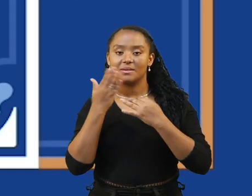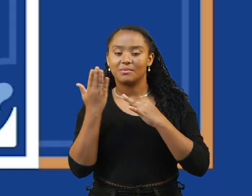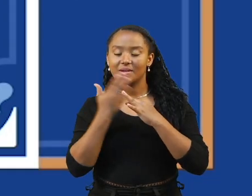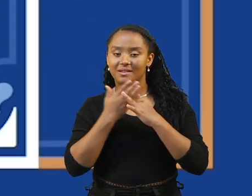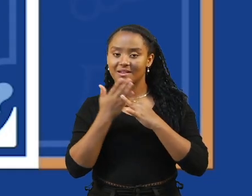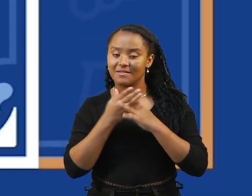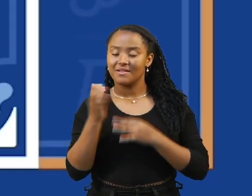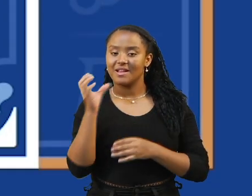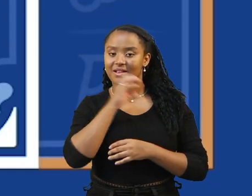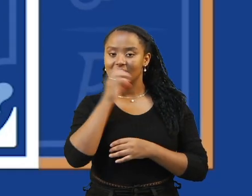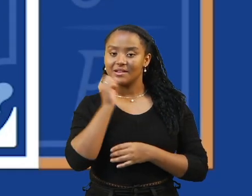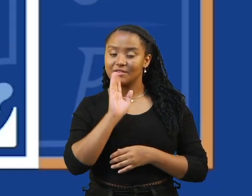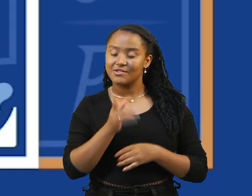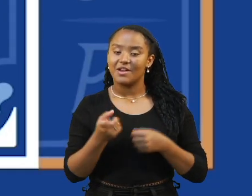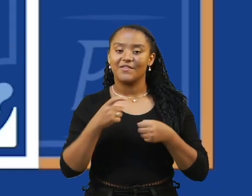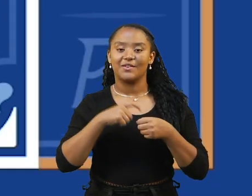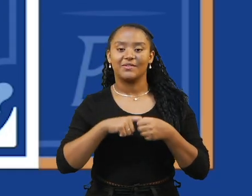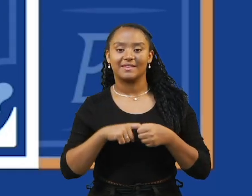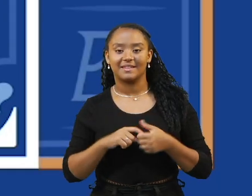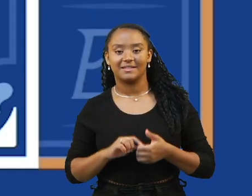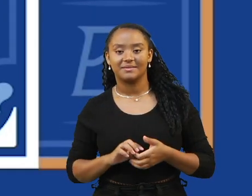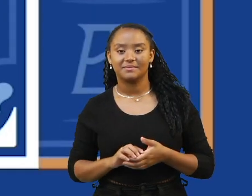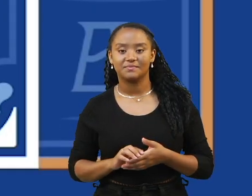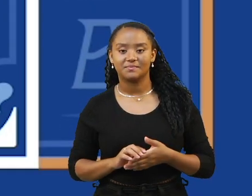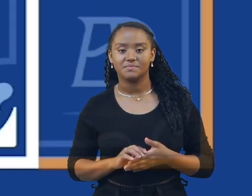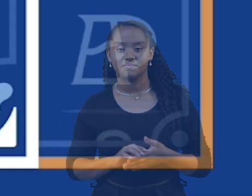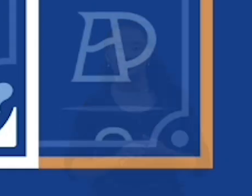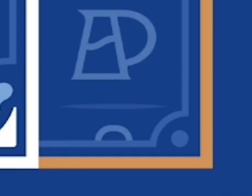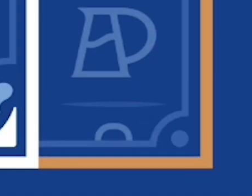para um breve intervalo e volta já.